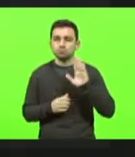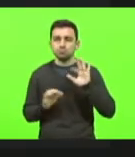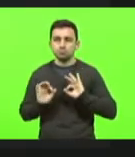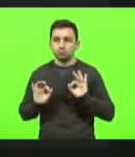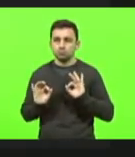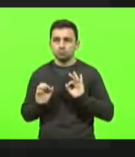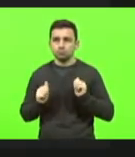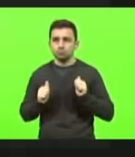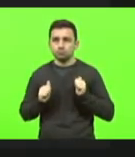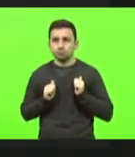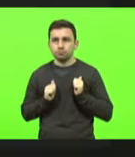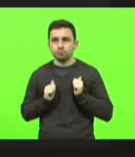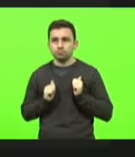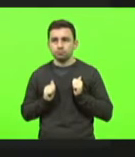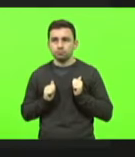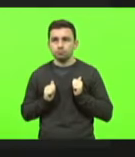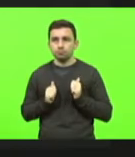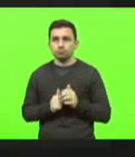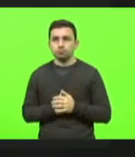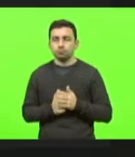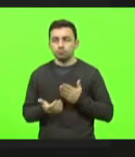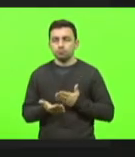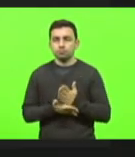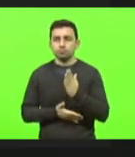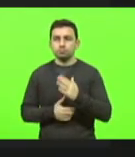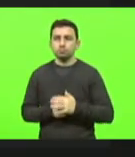como está. Aprovada.